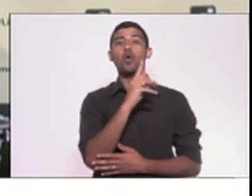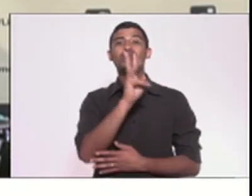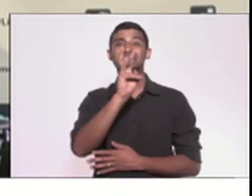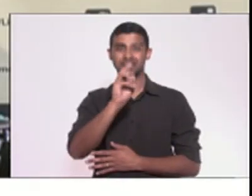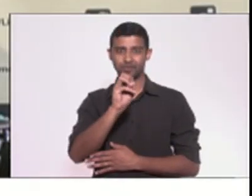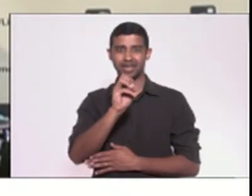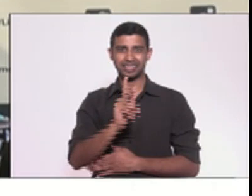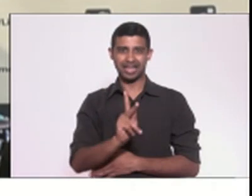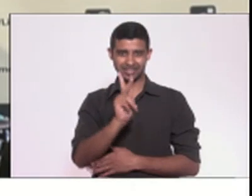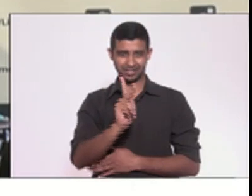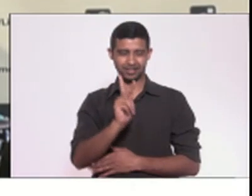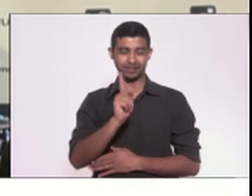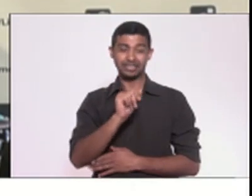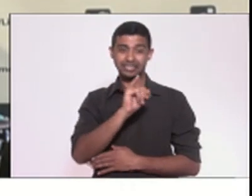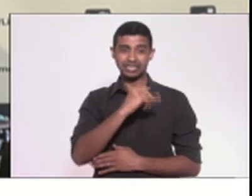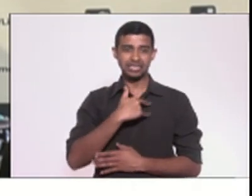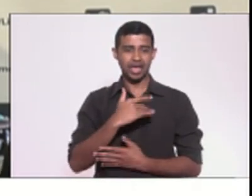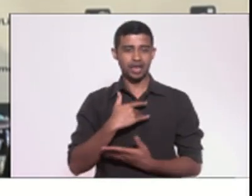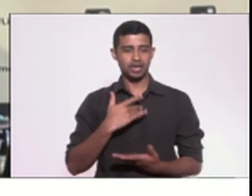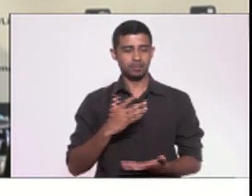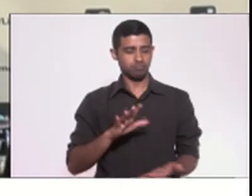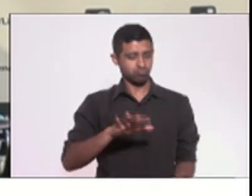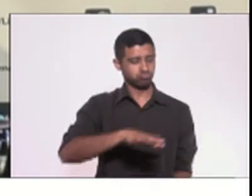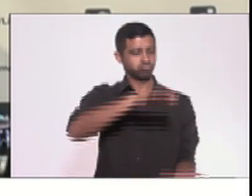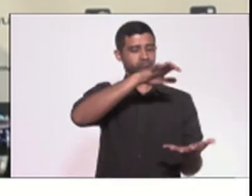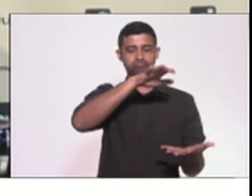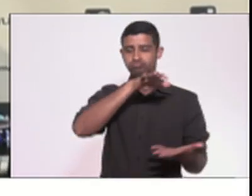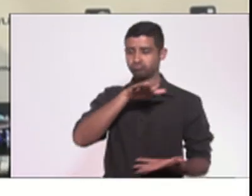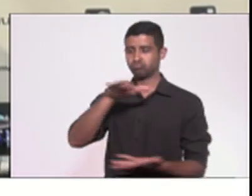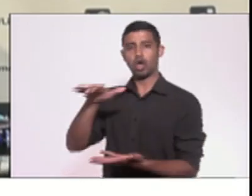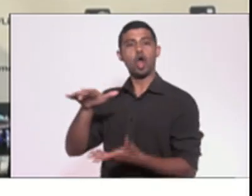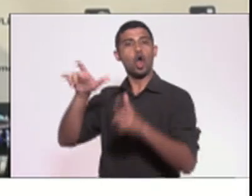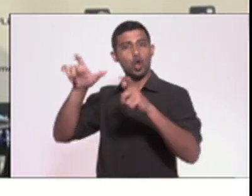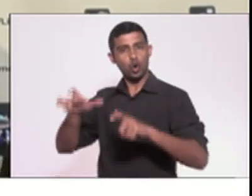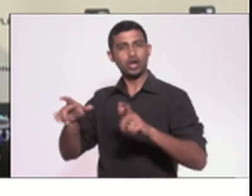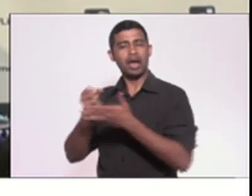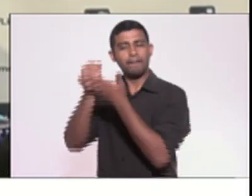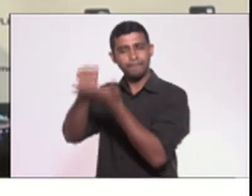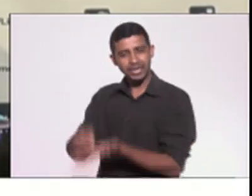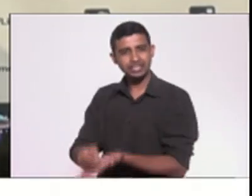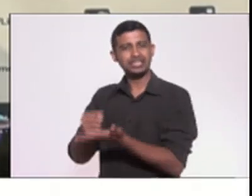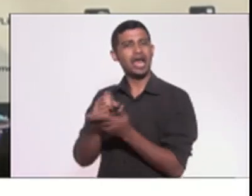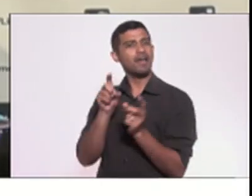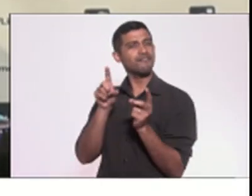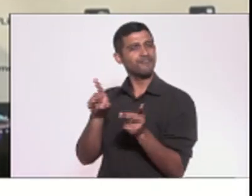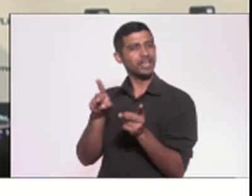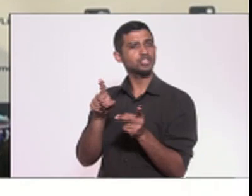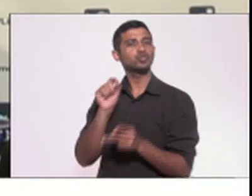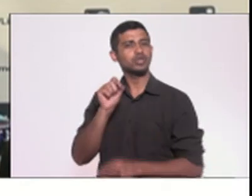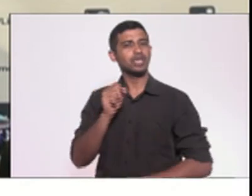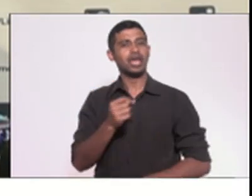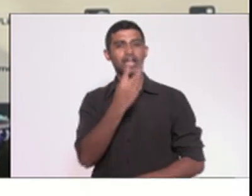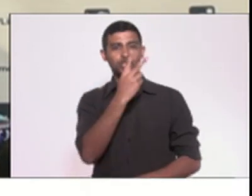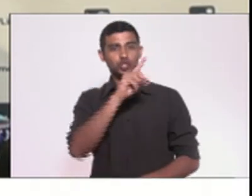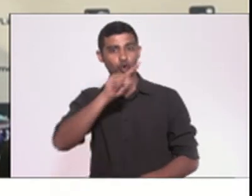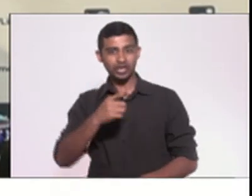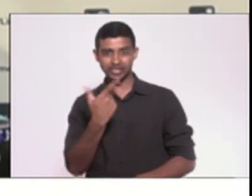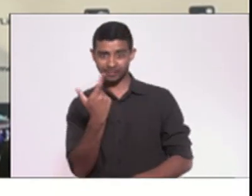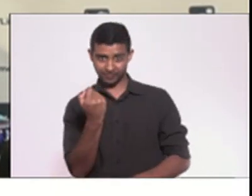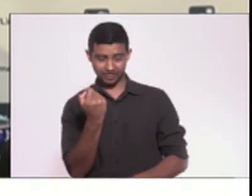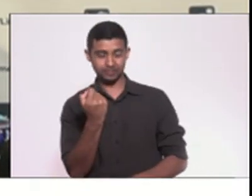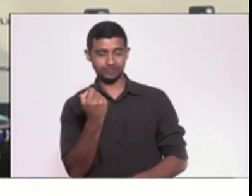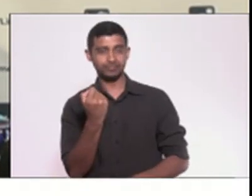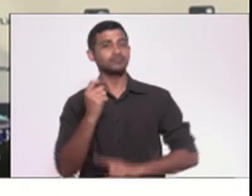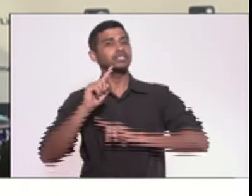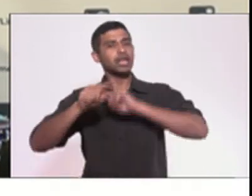ou depósito de reciclagem, ele vai segregar, separar por cor e prensar, vai vender por R$ 2,20, depois